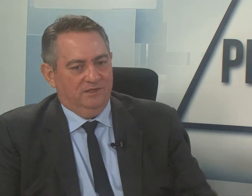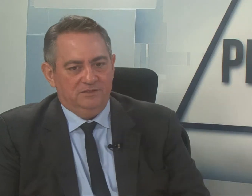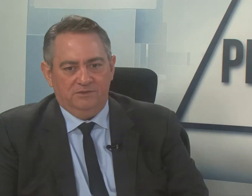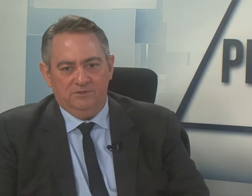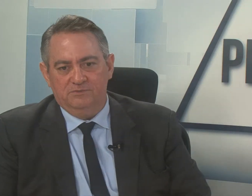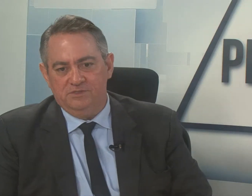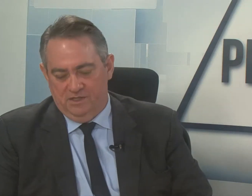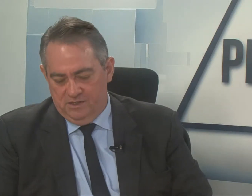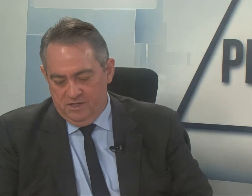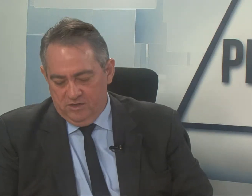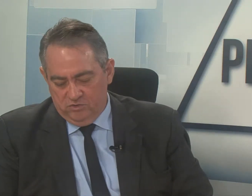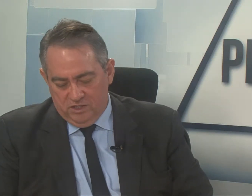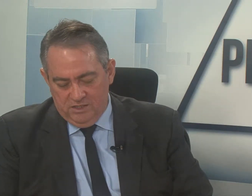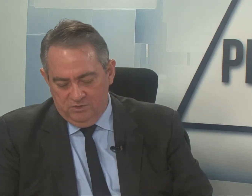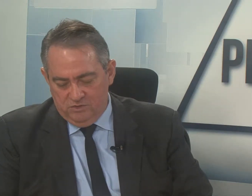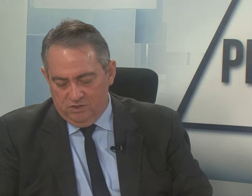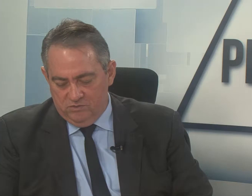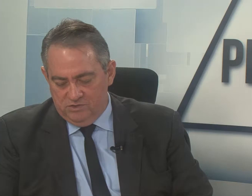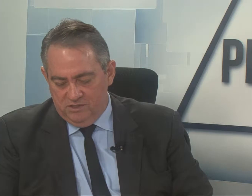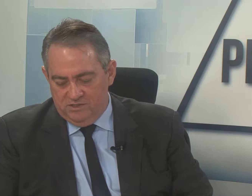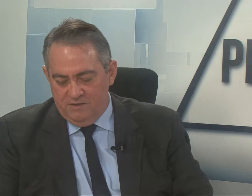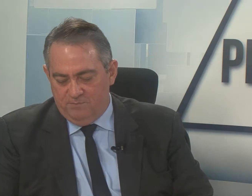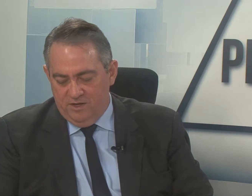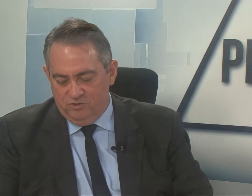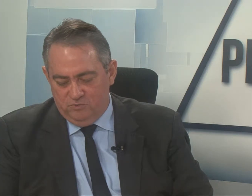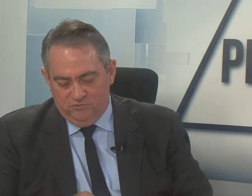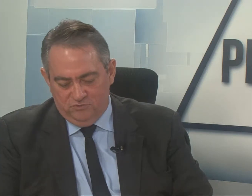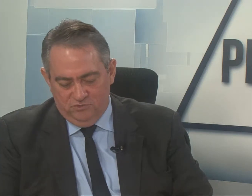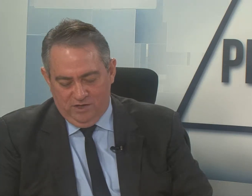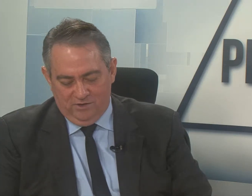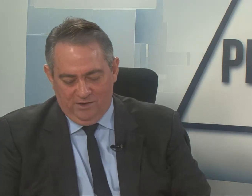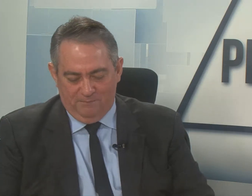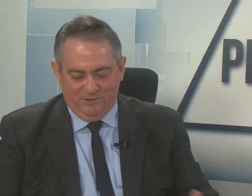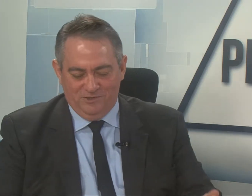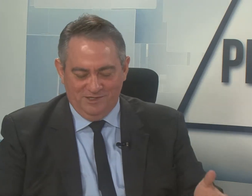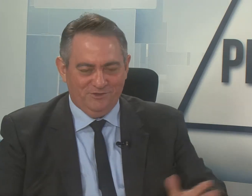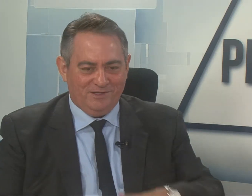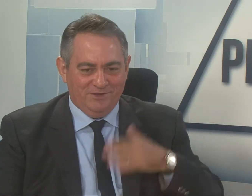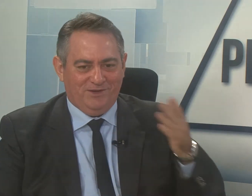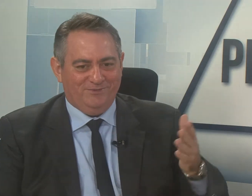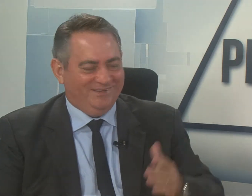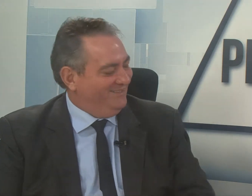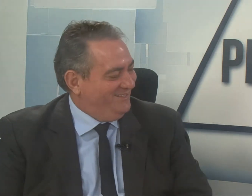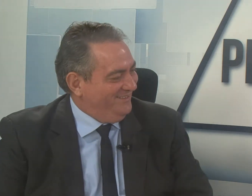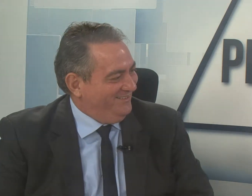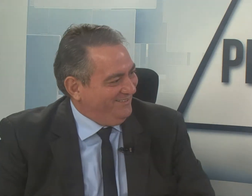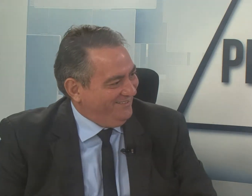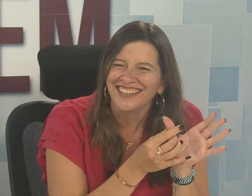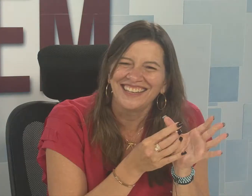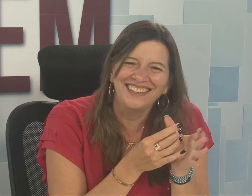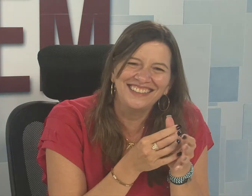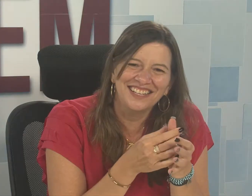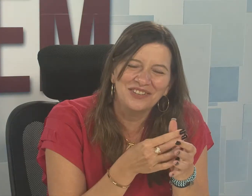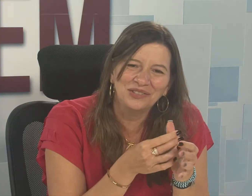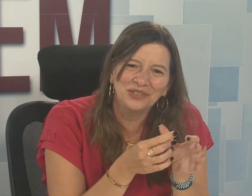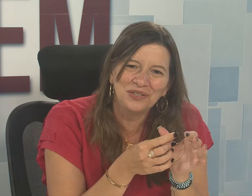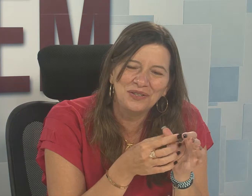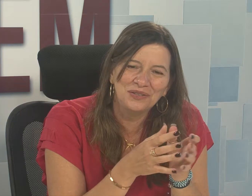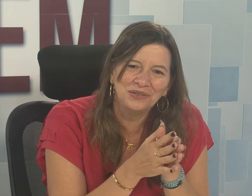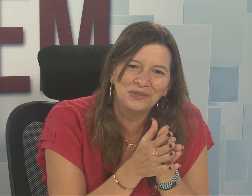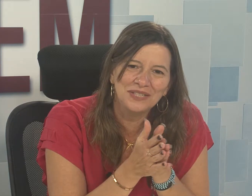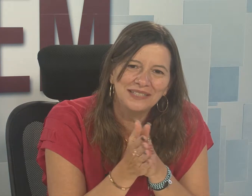também. Isso é uma coisa muito séria. Doutora Lia, me diga uma coisa, e tem planos para o futuro? Agora, é para 2 anos ou daqui 4 anos? Então,